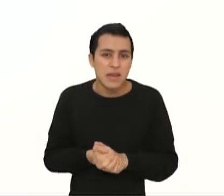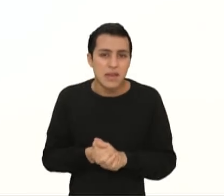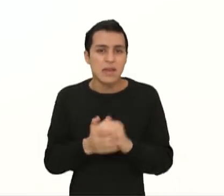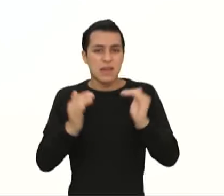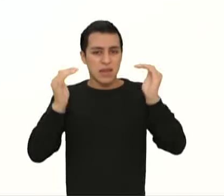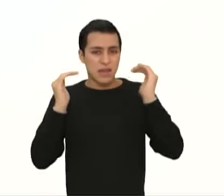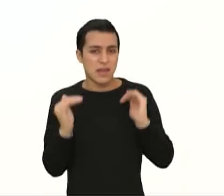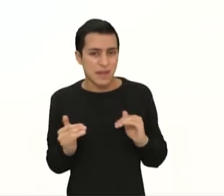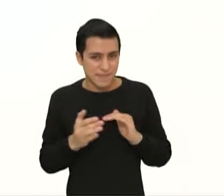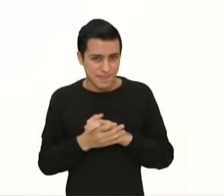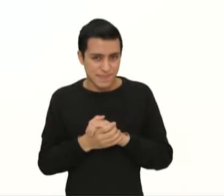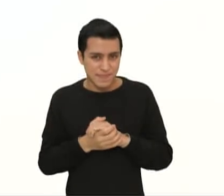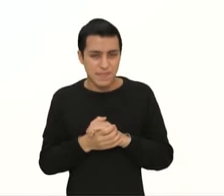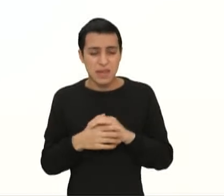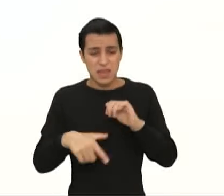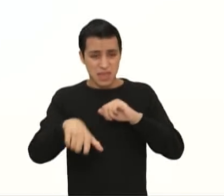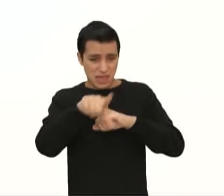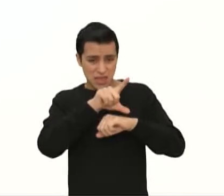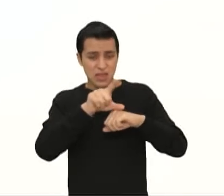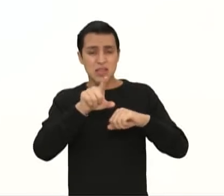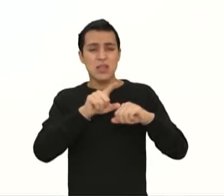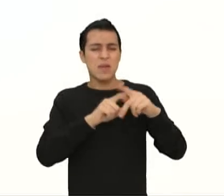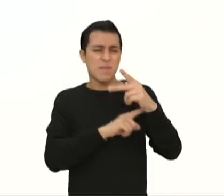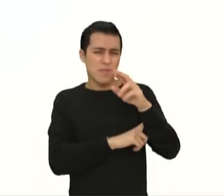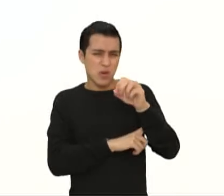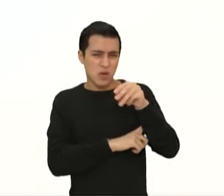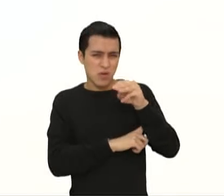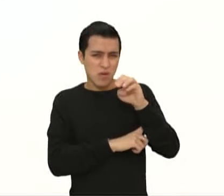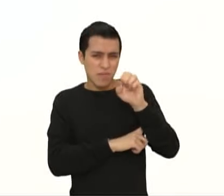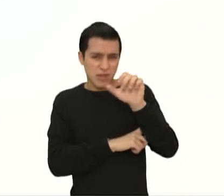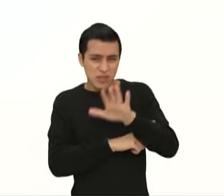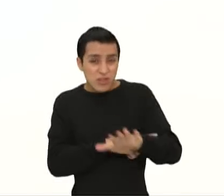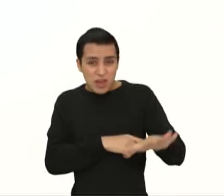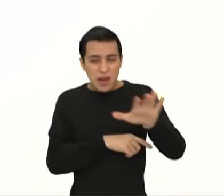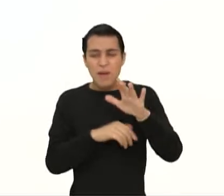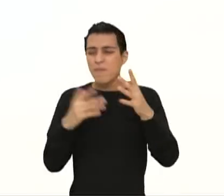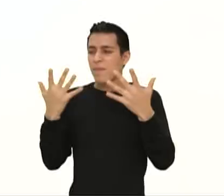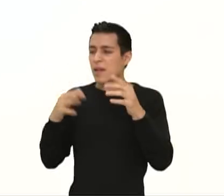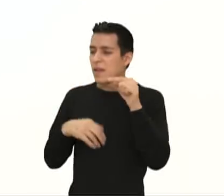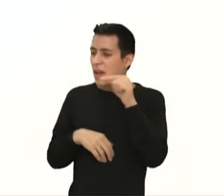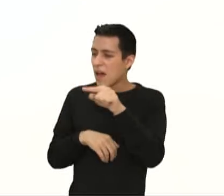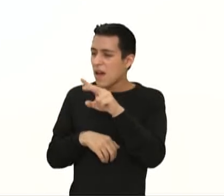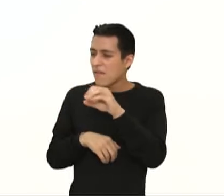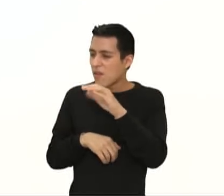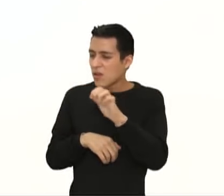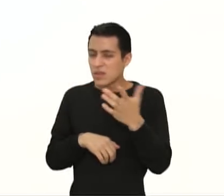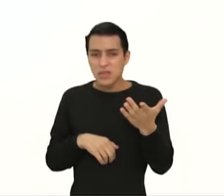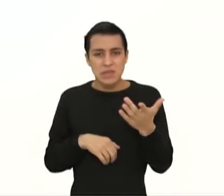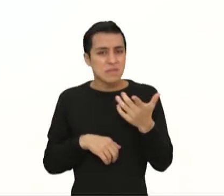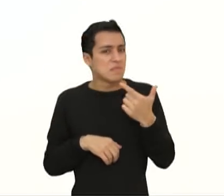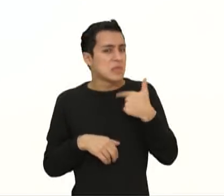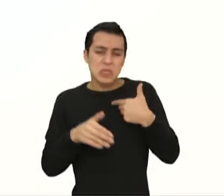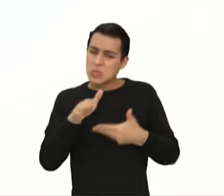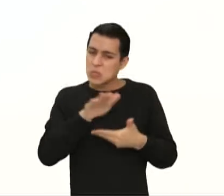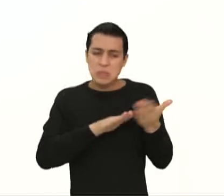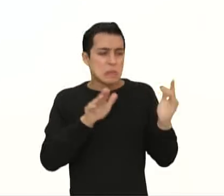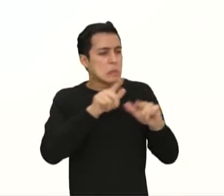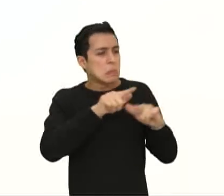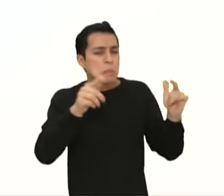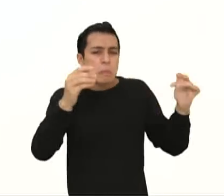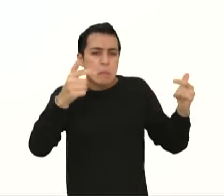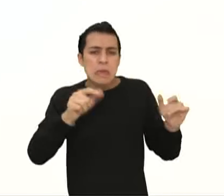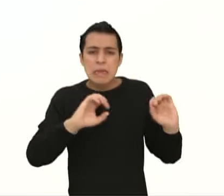Próximo tópico, antes de pronomes em geral. Parabéns a você. Não irei a nenhum